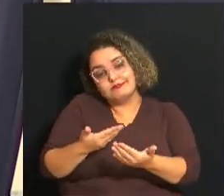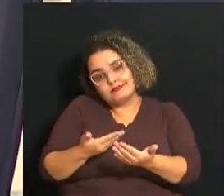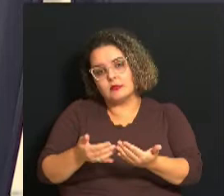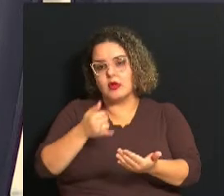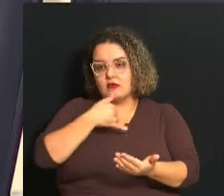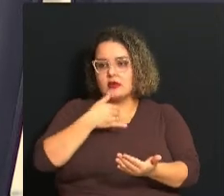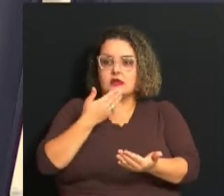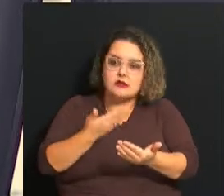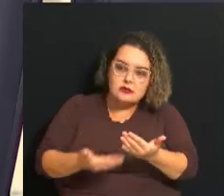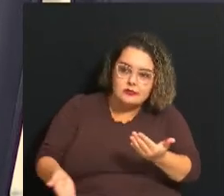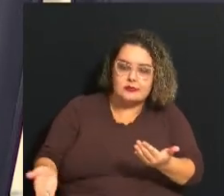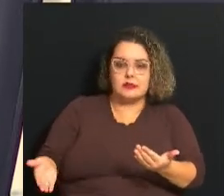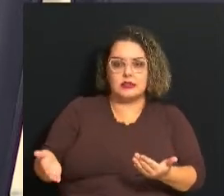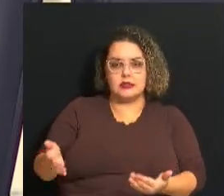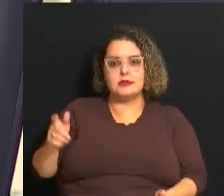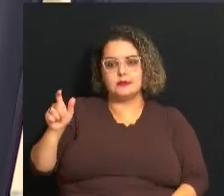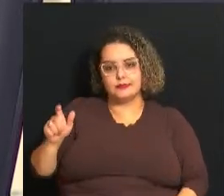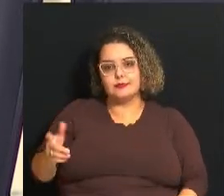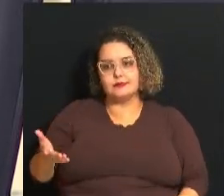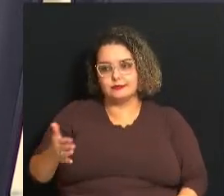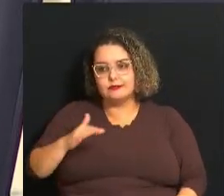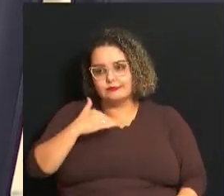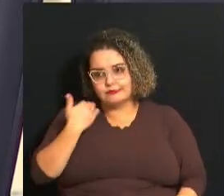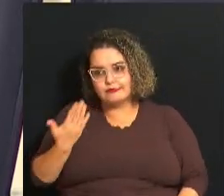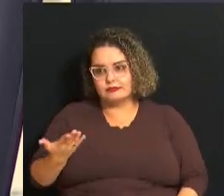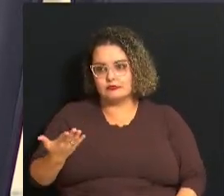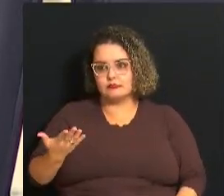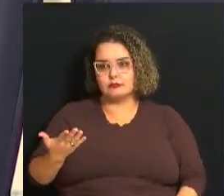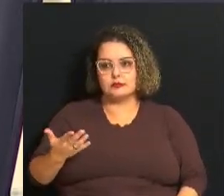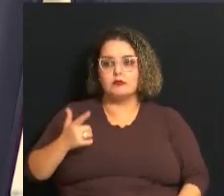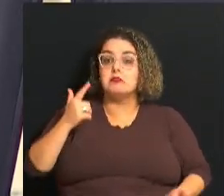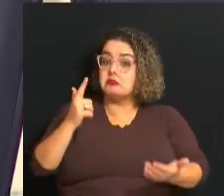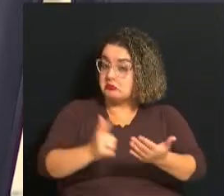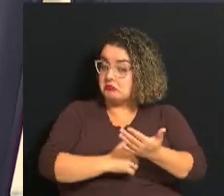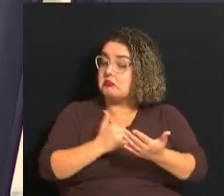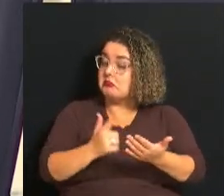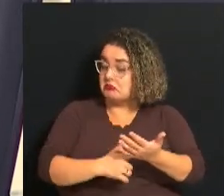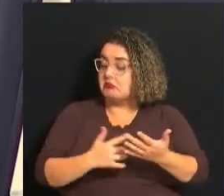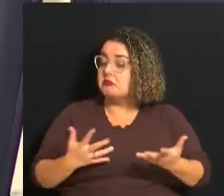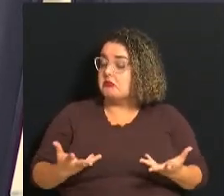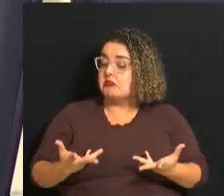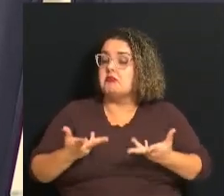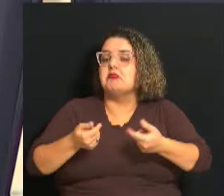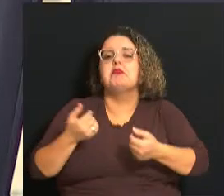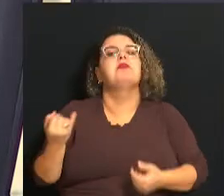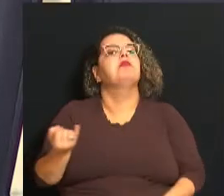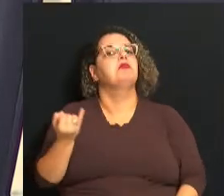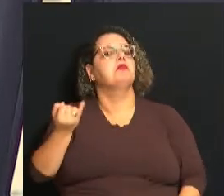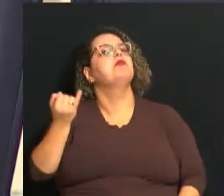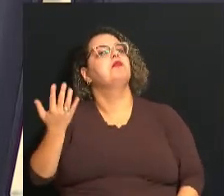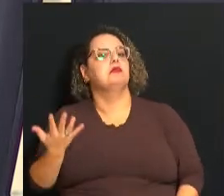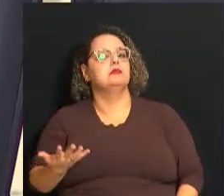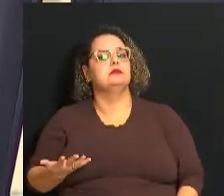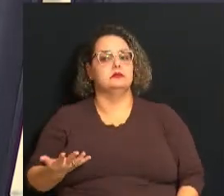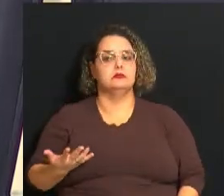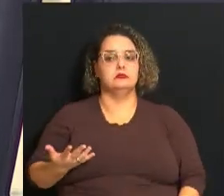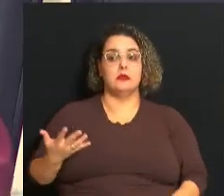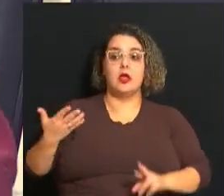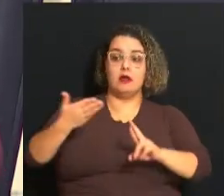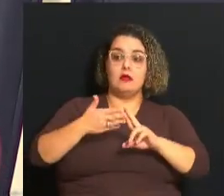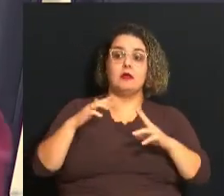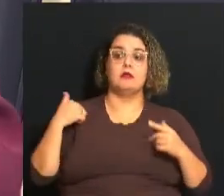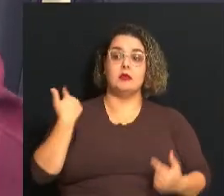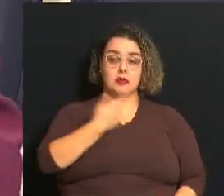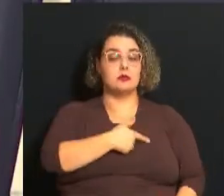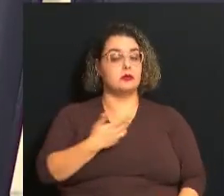né é infelizmente e vai ver show uma obra muito importante que é uma referência para todos nós né Então veja